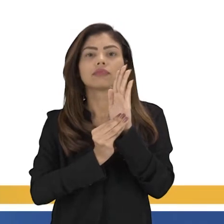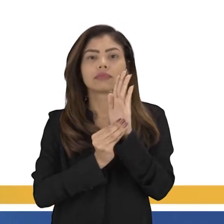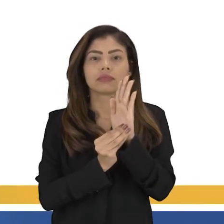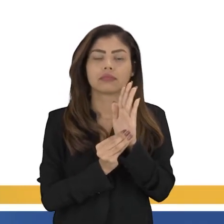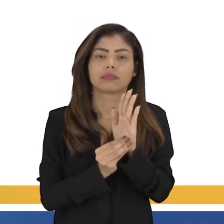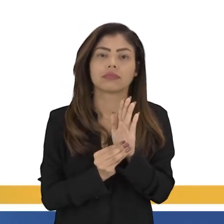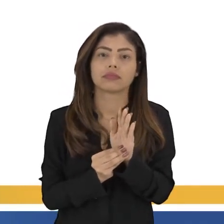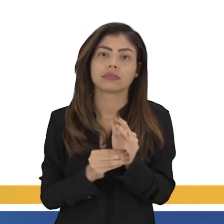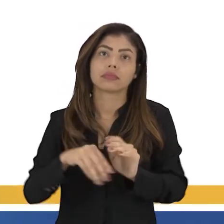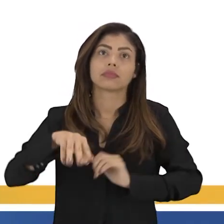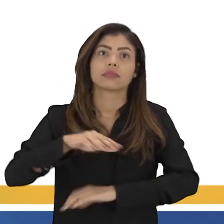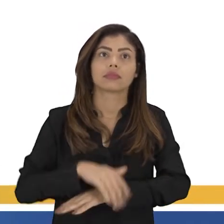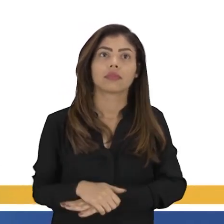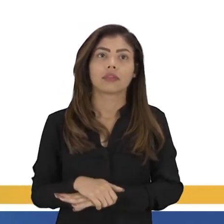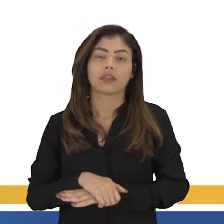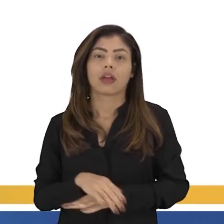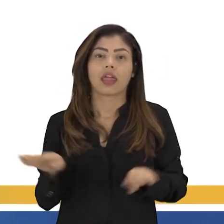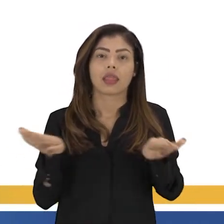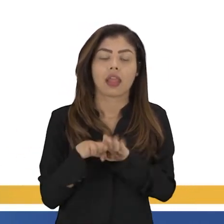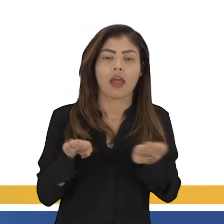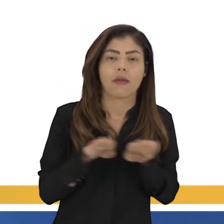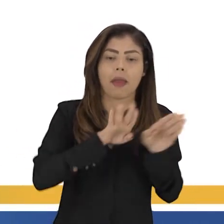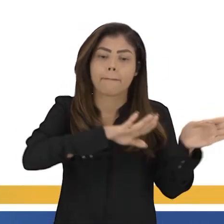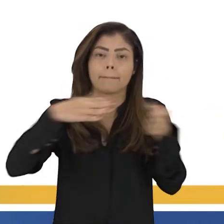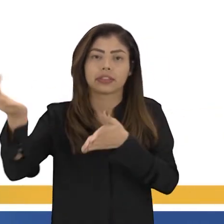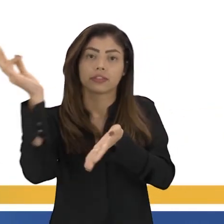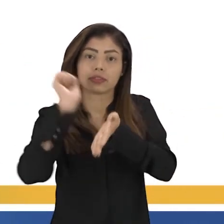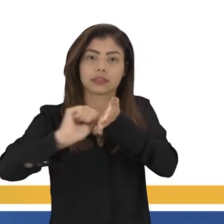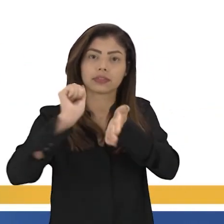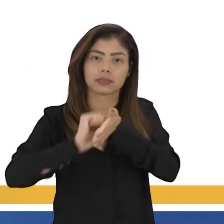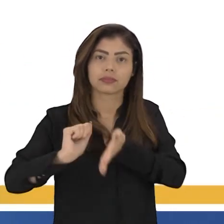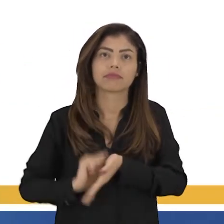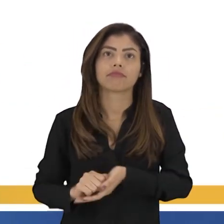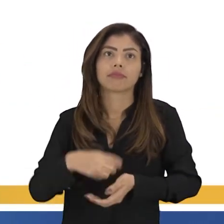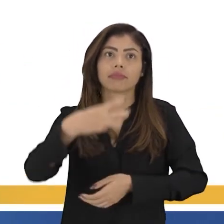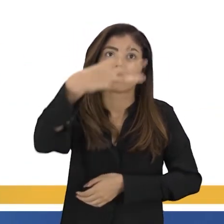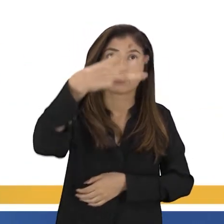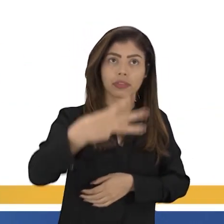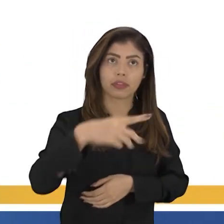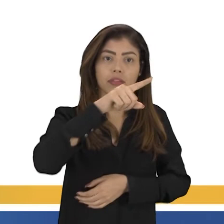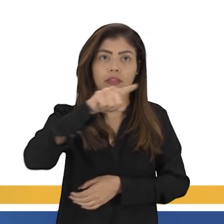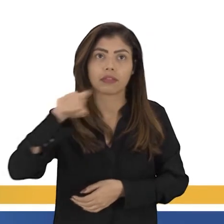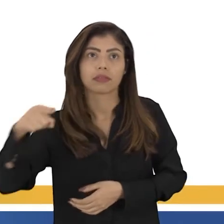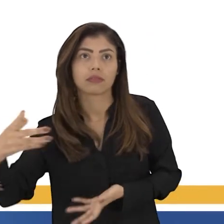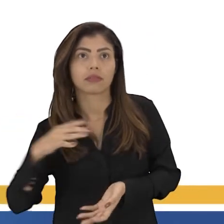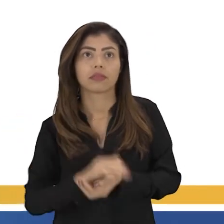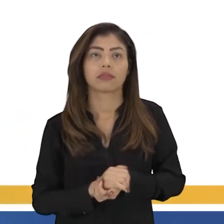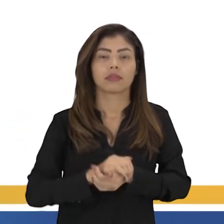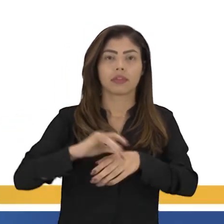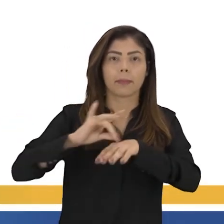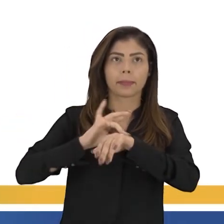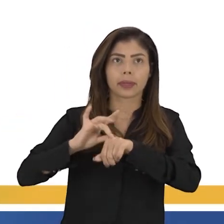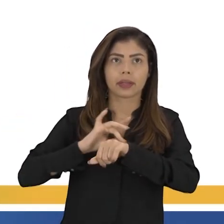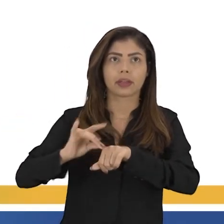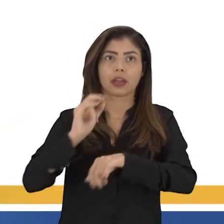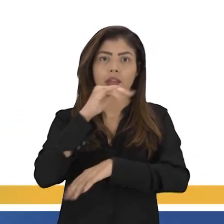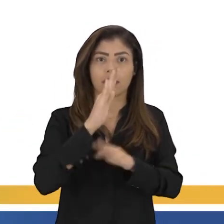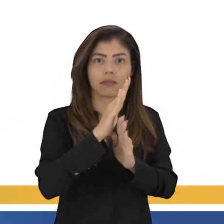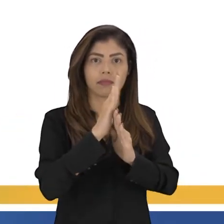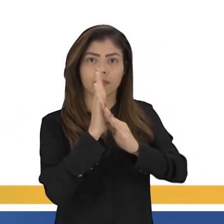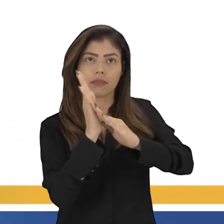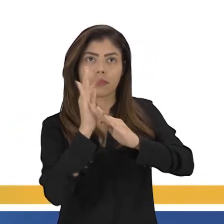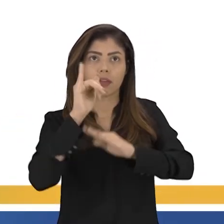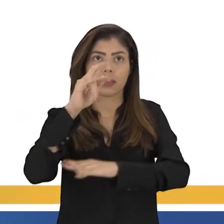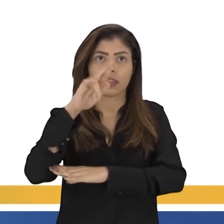pistas tipográficas também são consideradas como parte da escrita, tá? Olha, 3 pontos, negrito, itálico,